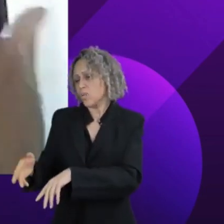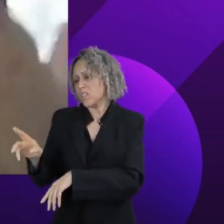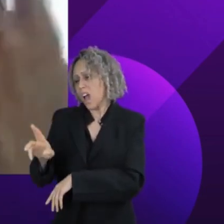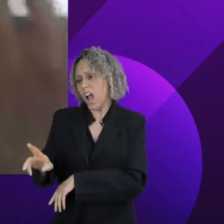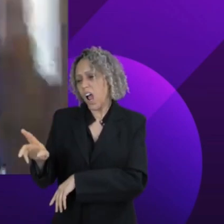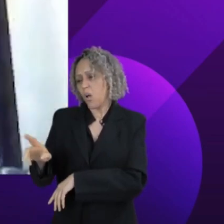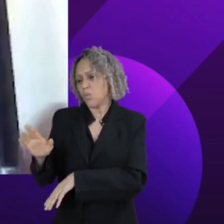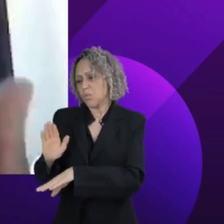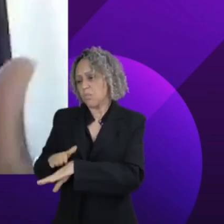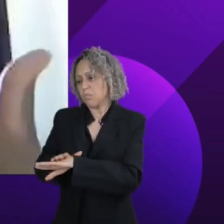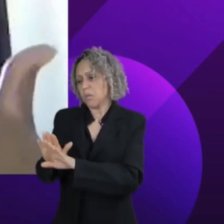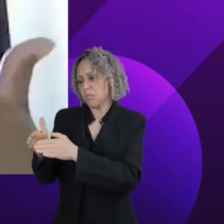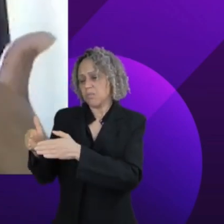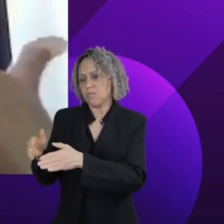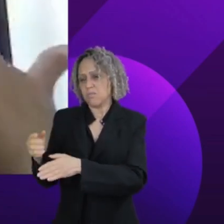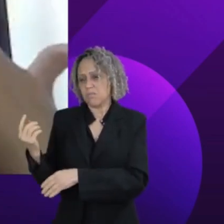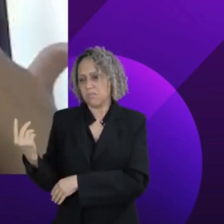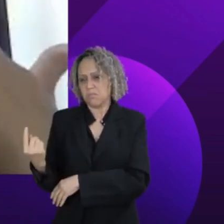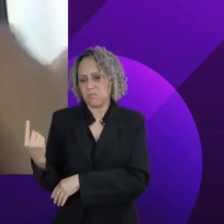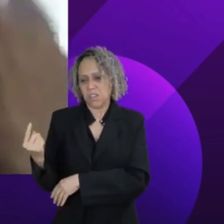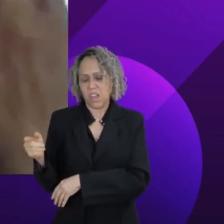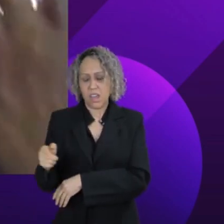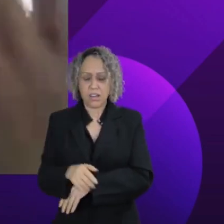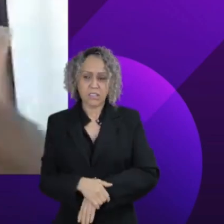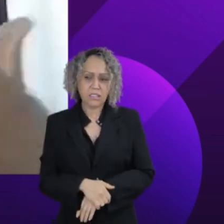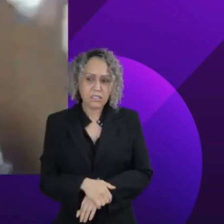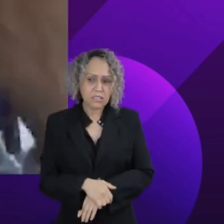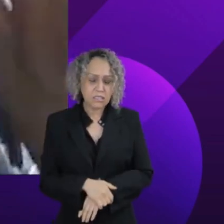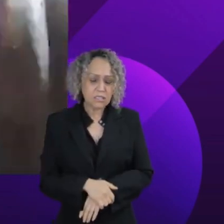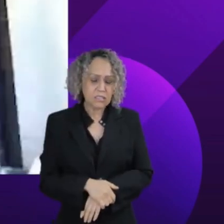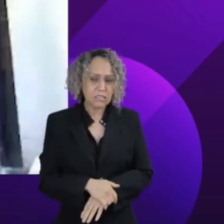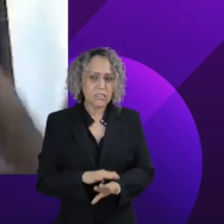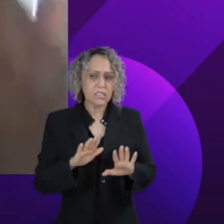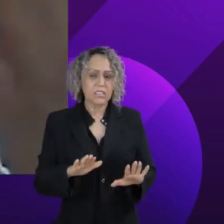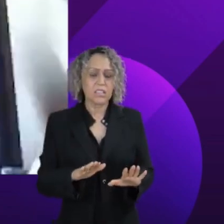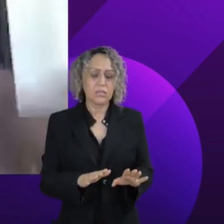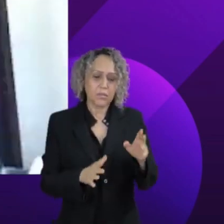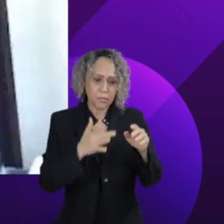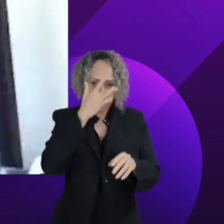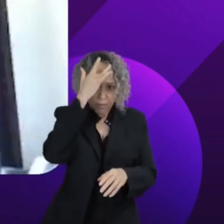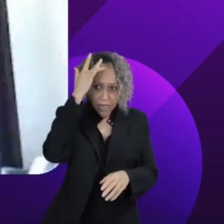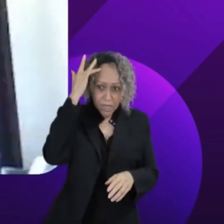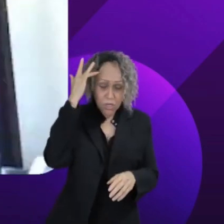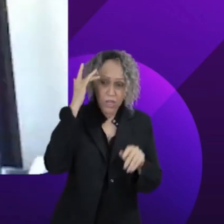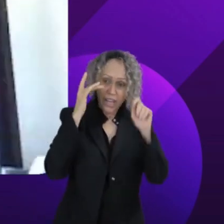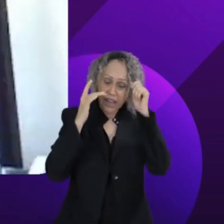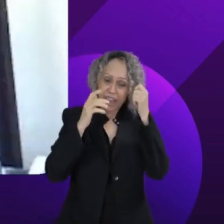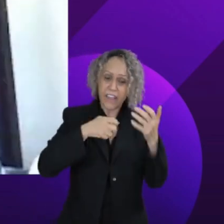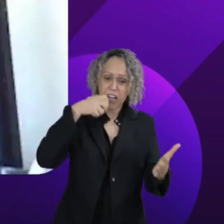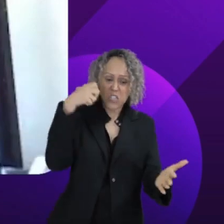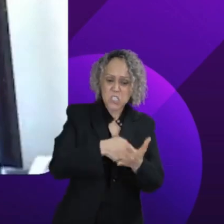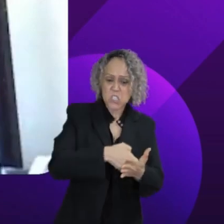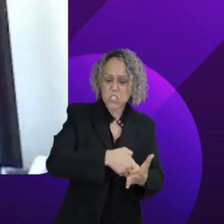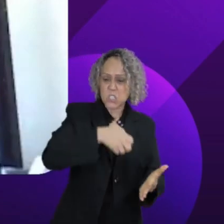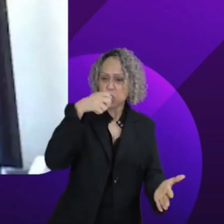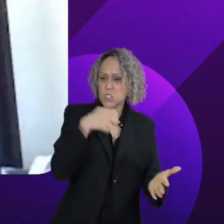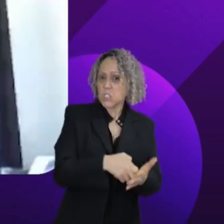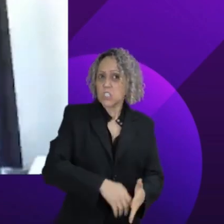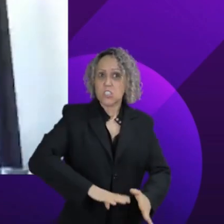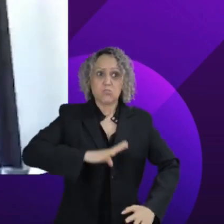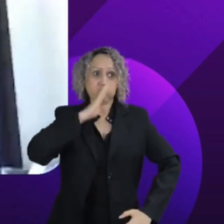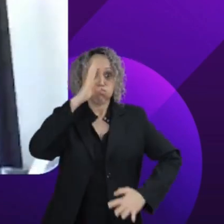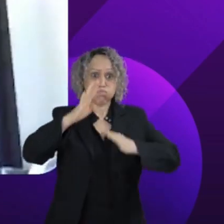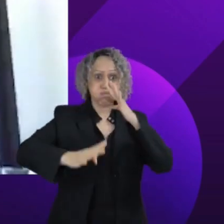injustamente ou com julgamentos distorcidos, com penas exageradas pela questão racial.